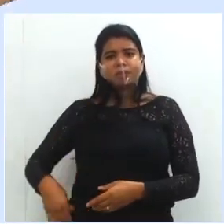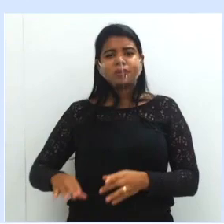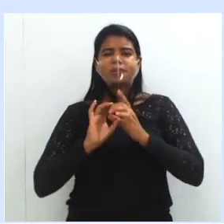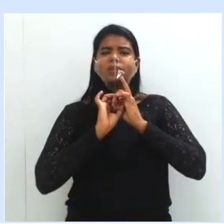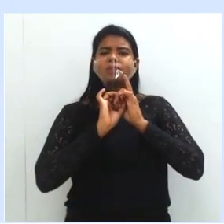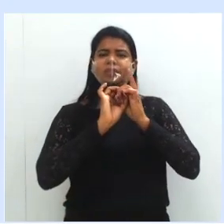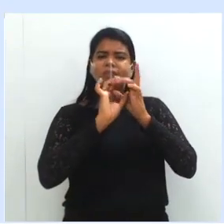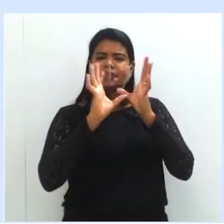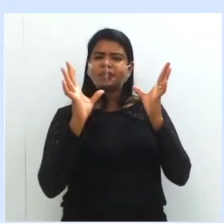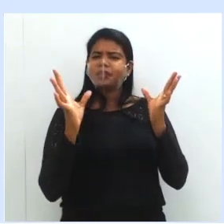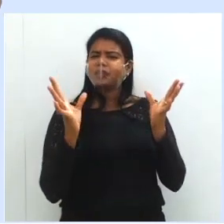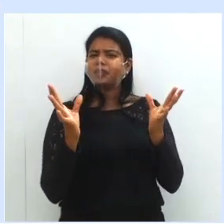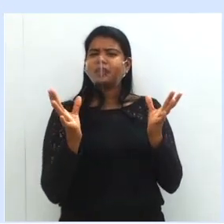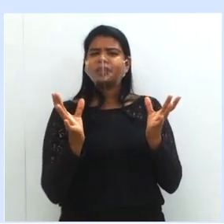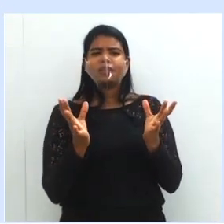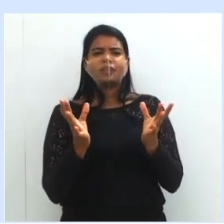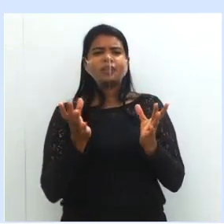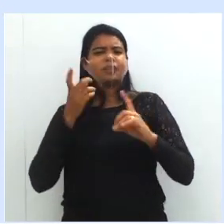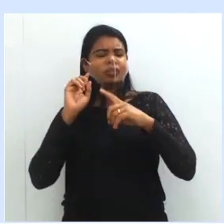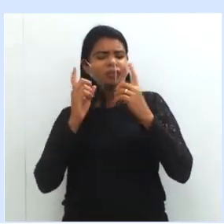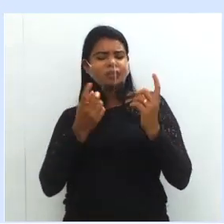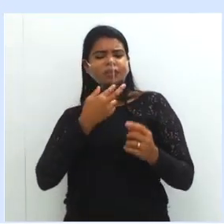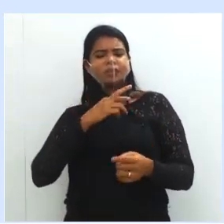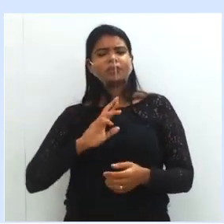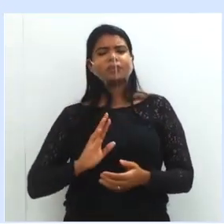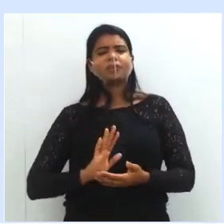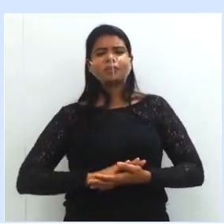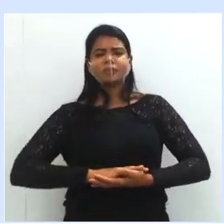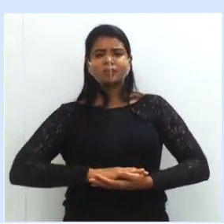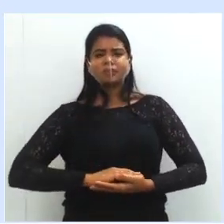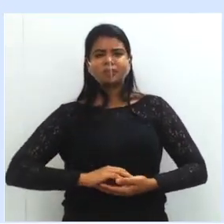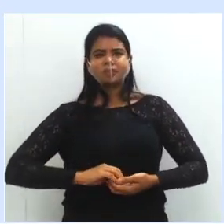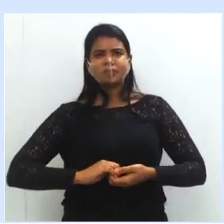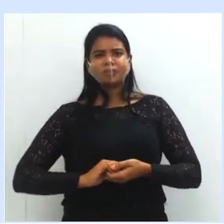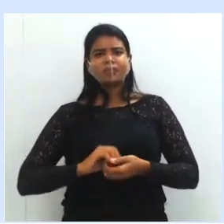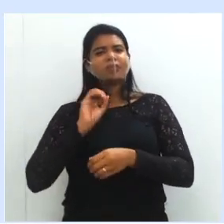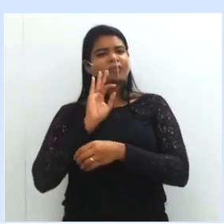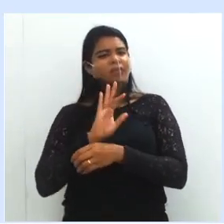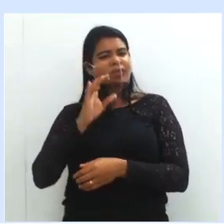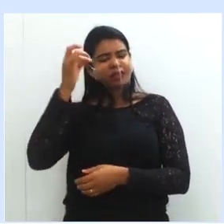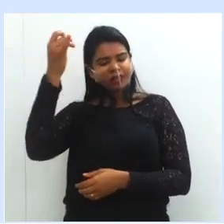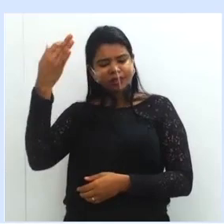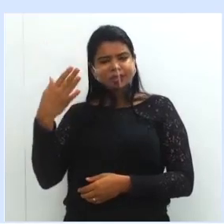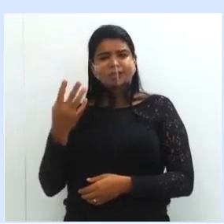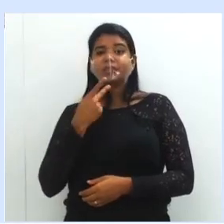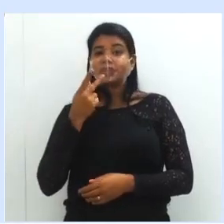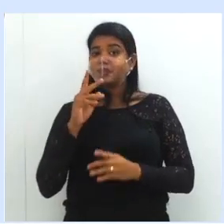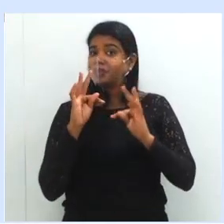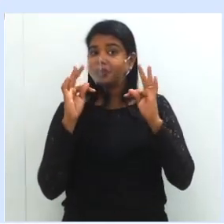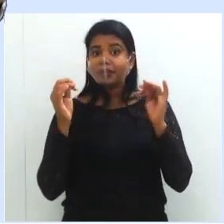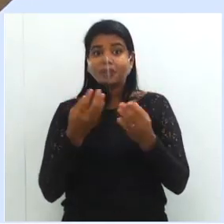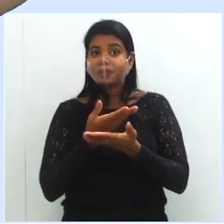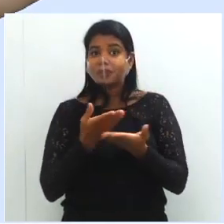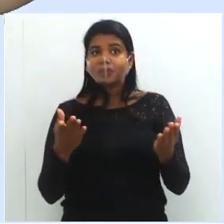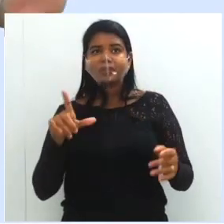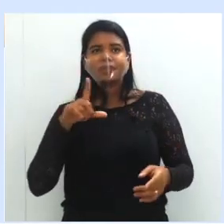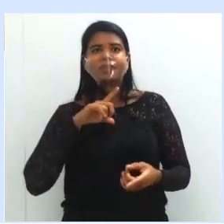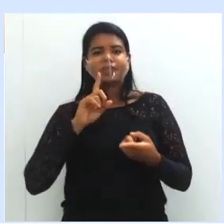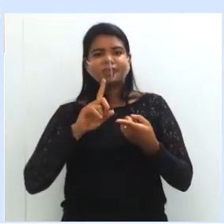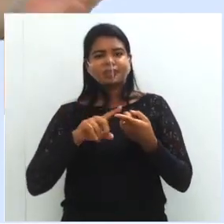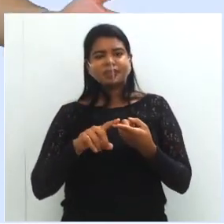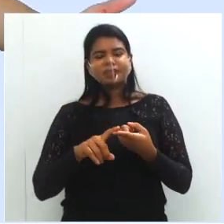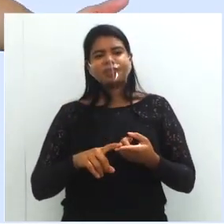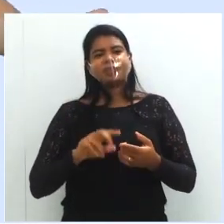da liberdade de expressão. Então essa foto, por si só, ela já diz muito. E aqui nós temos